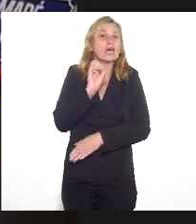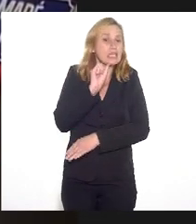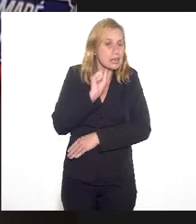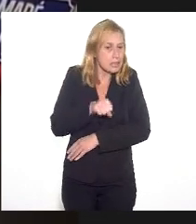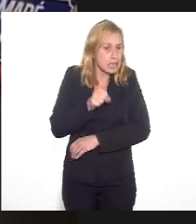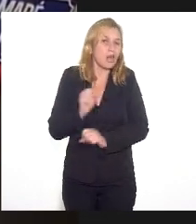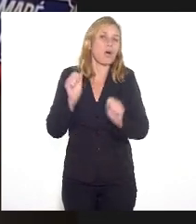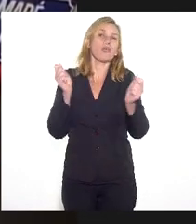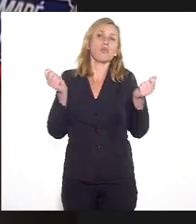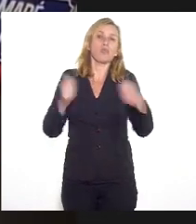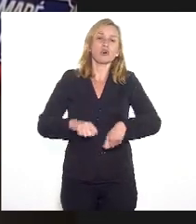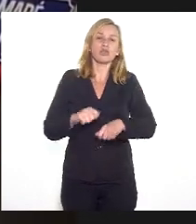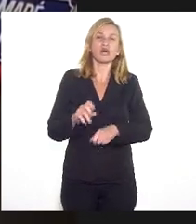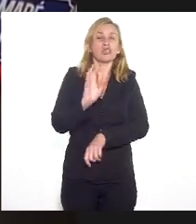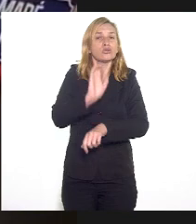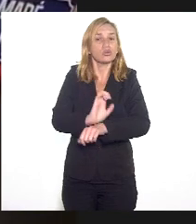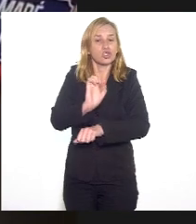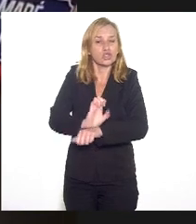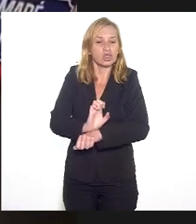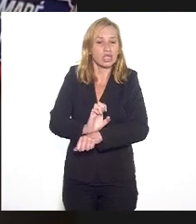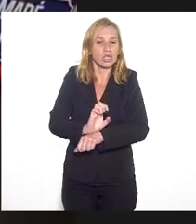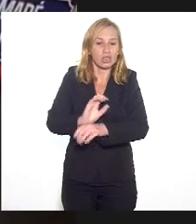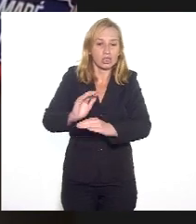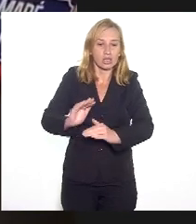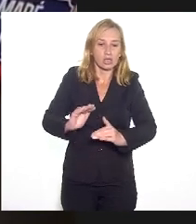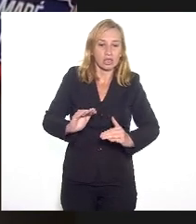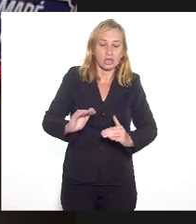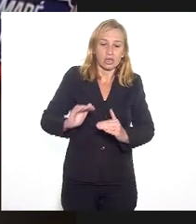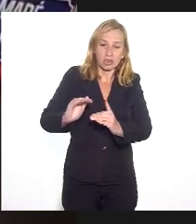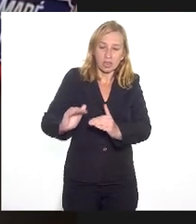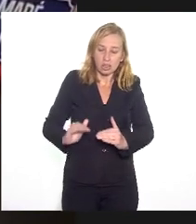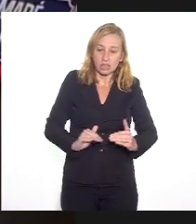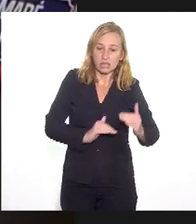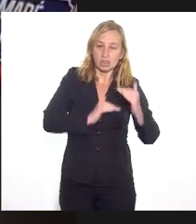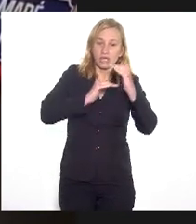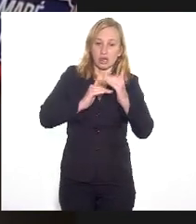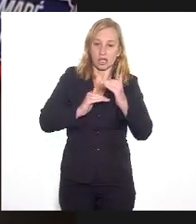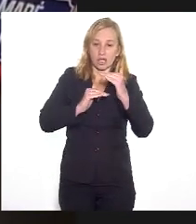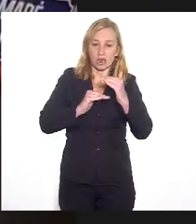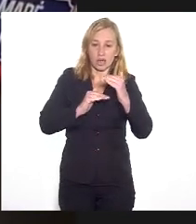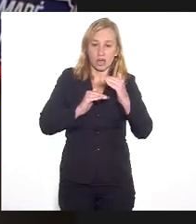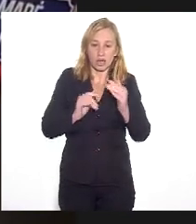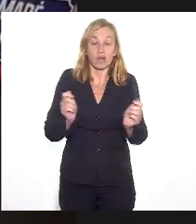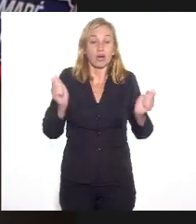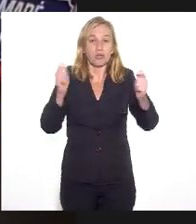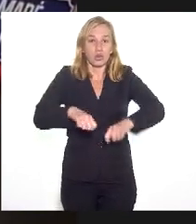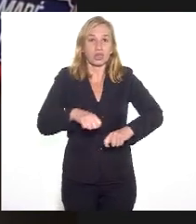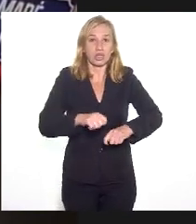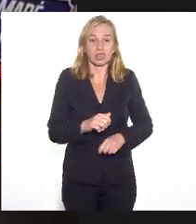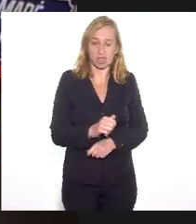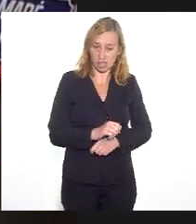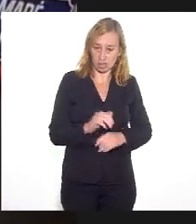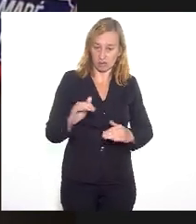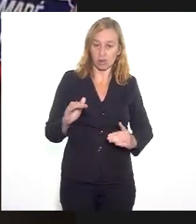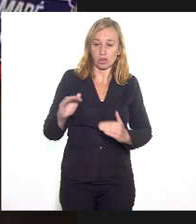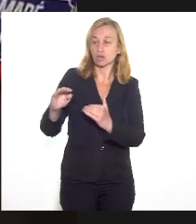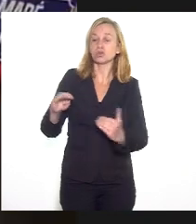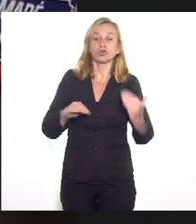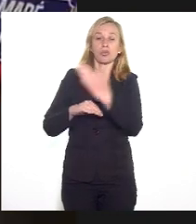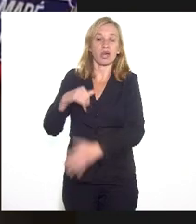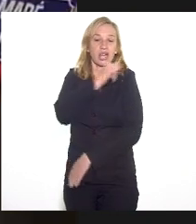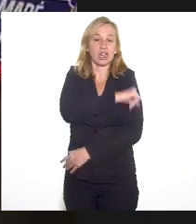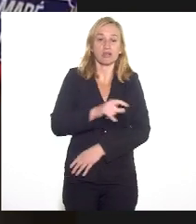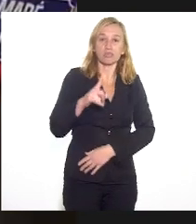uma possibilidade do estado reerguer com a potencialidade que o Supera Rio tem,